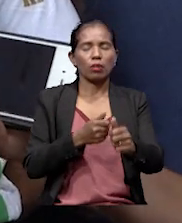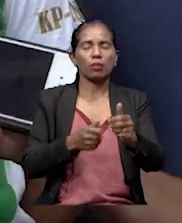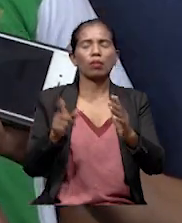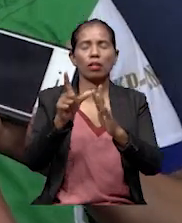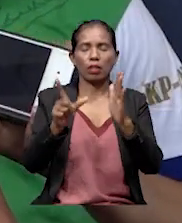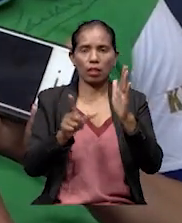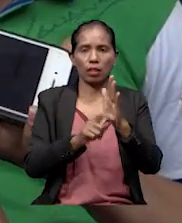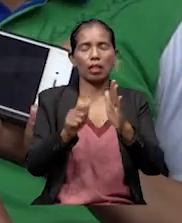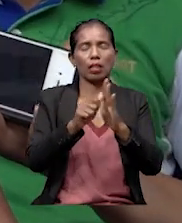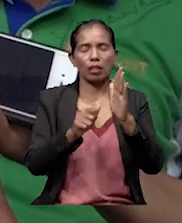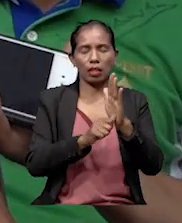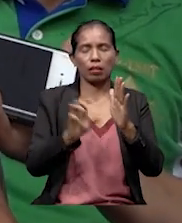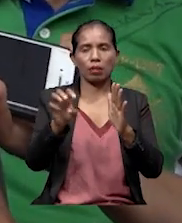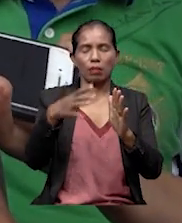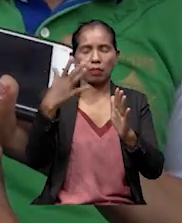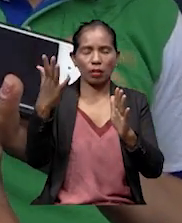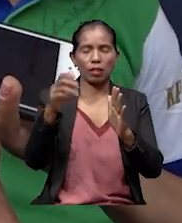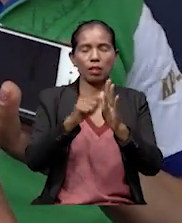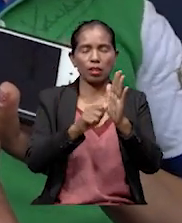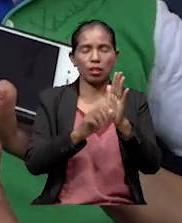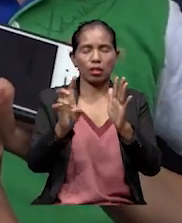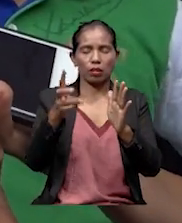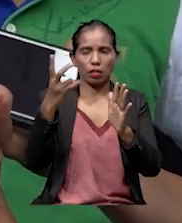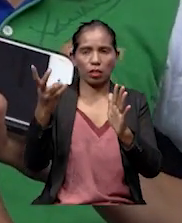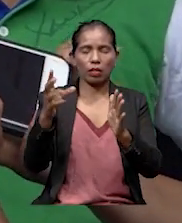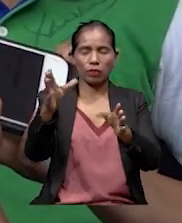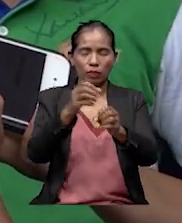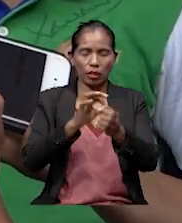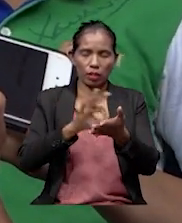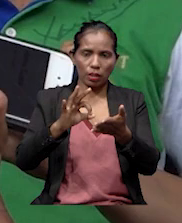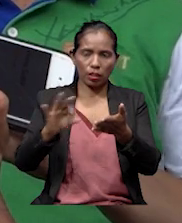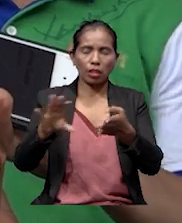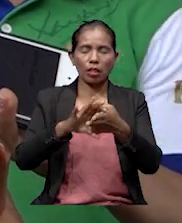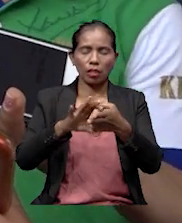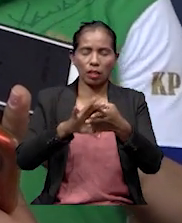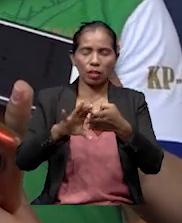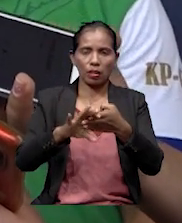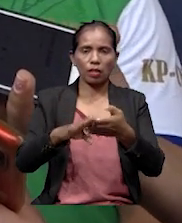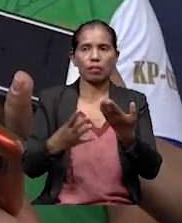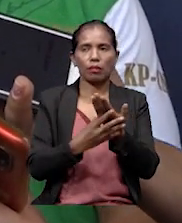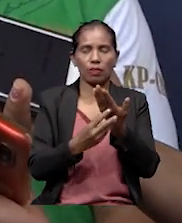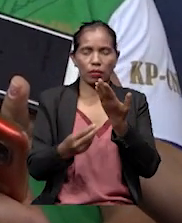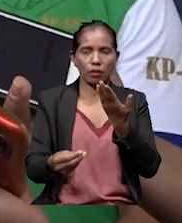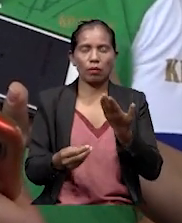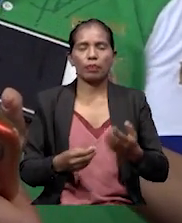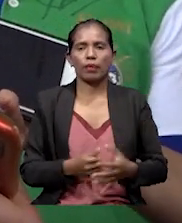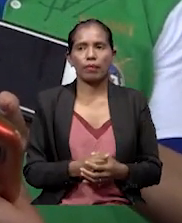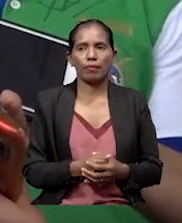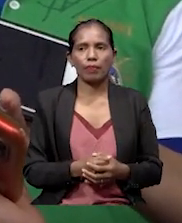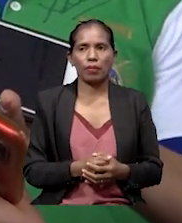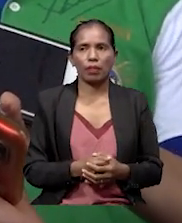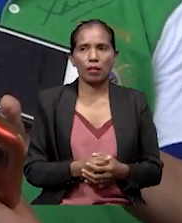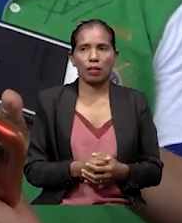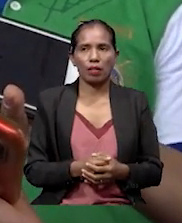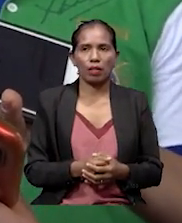e artigo 17 de Ancata, recolhe a assinatura, cartão do eleitor, fotocópia, e documentos